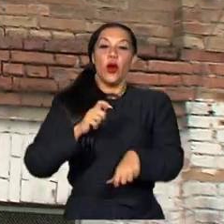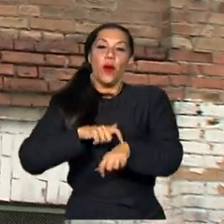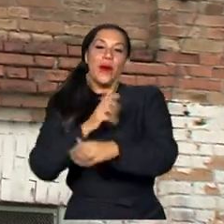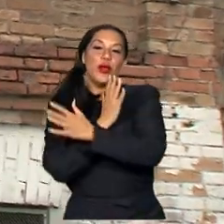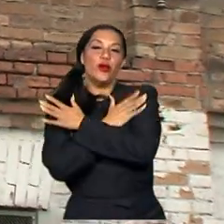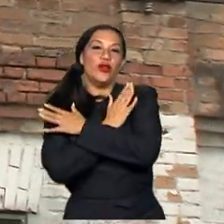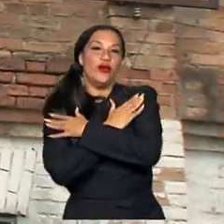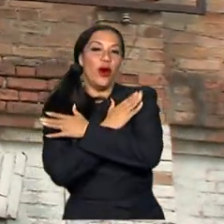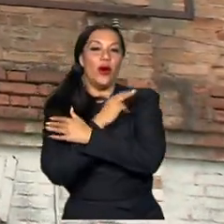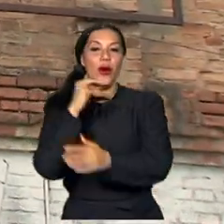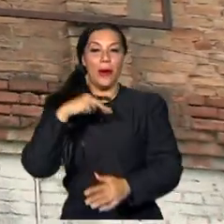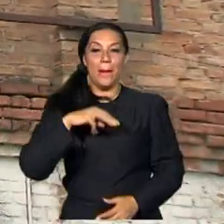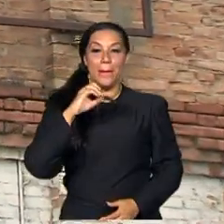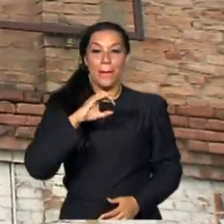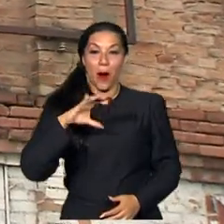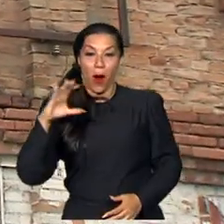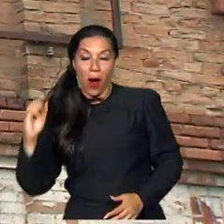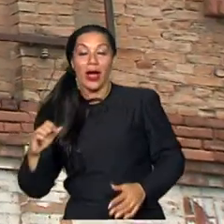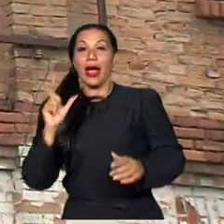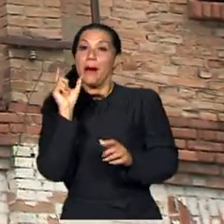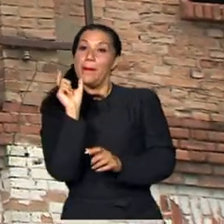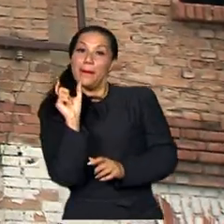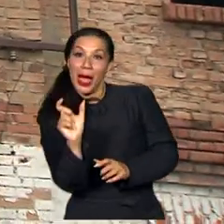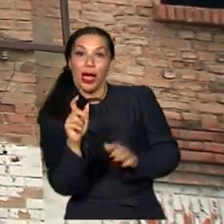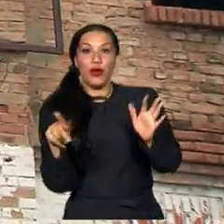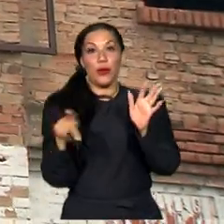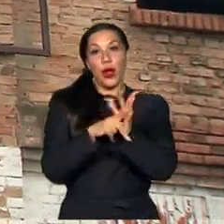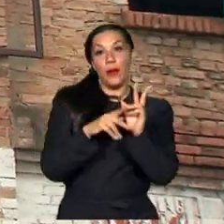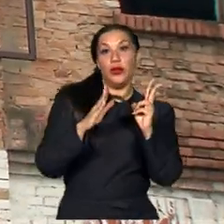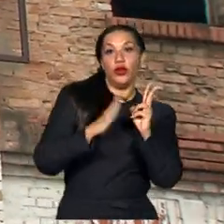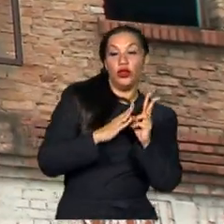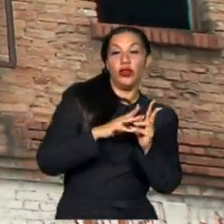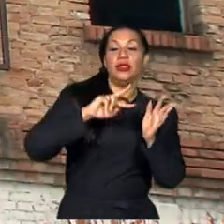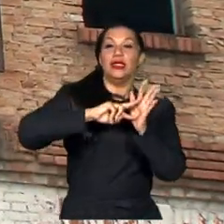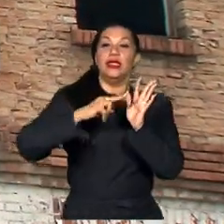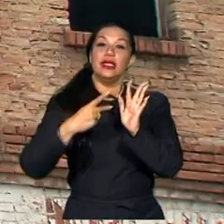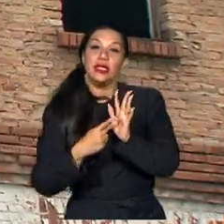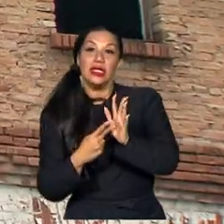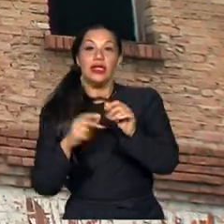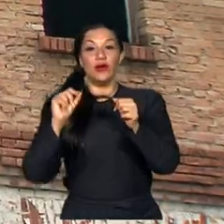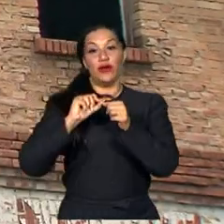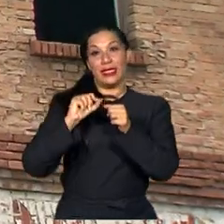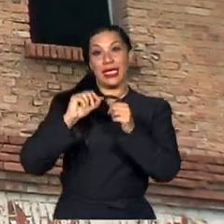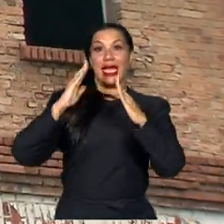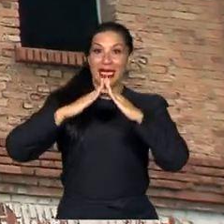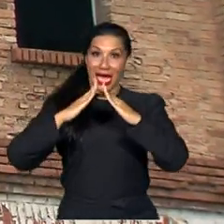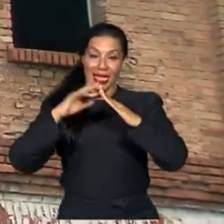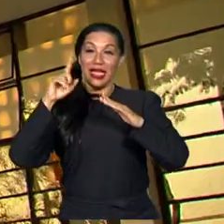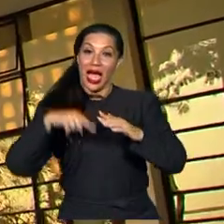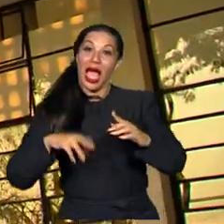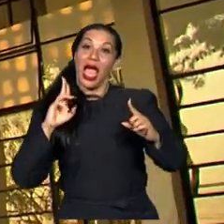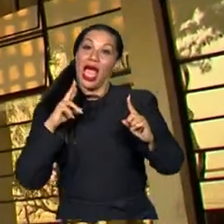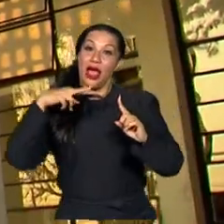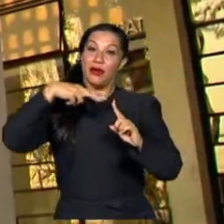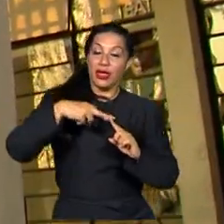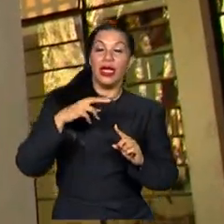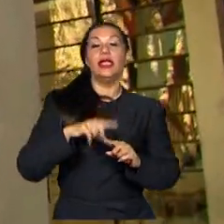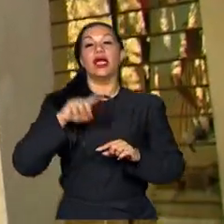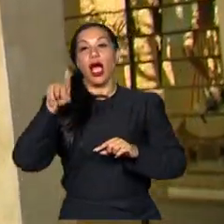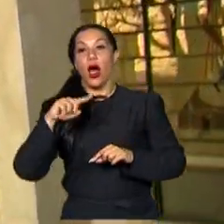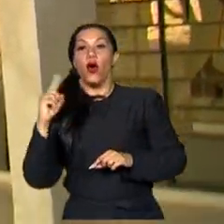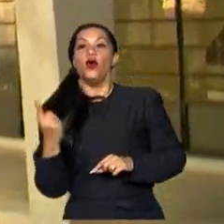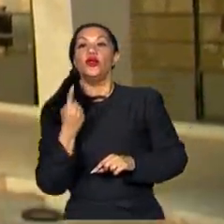folga. Moca, palavra de origem indígena, que quer dizer fazer casas. Foi uma referência aos